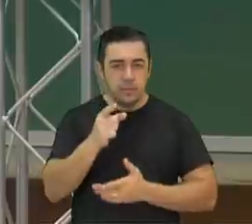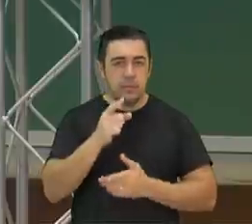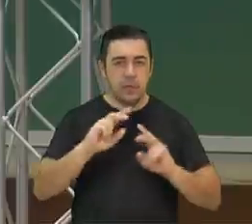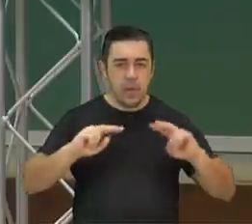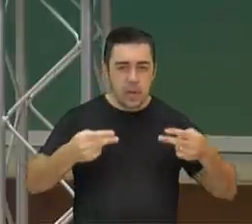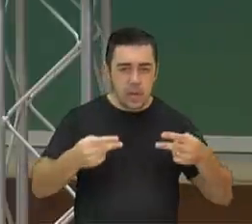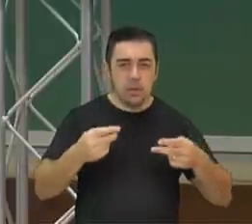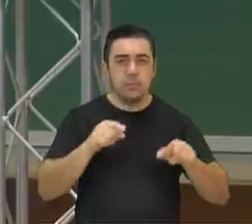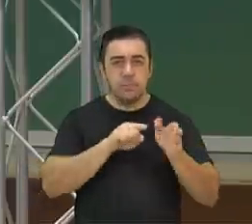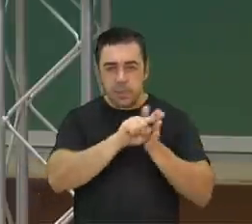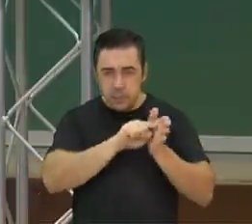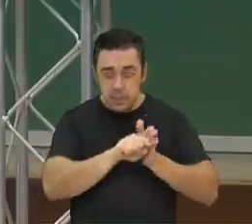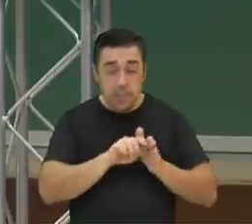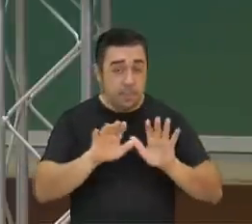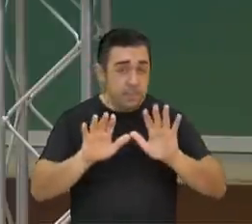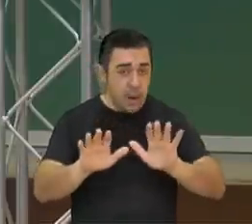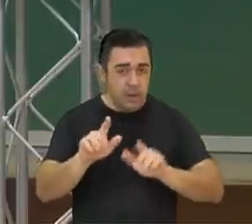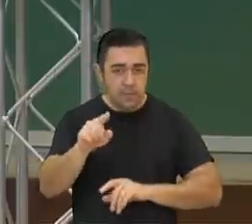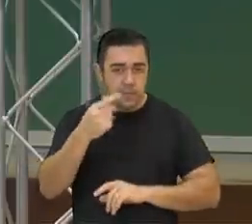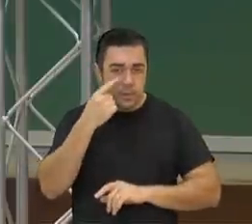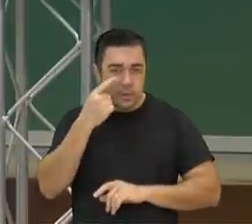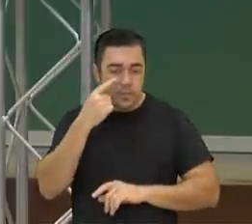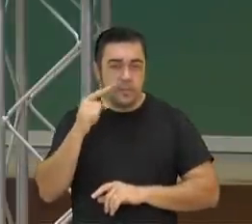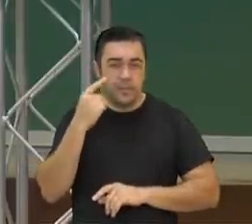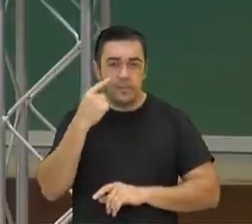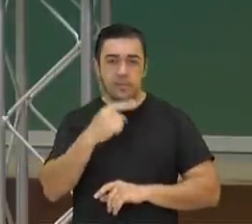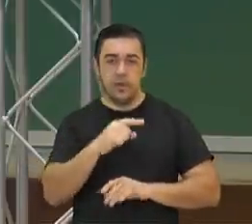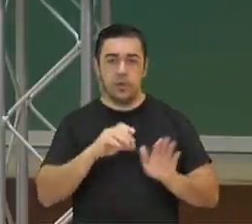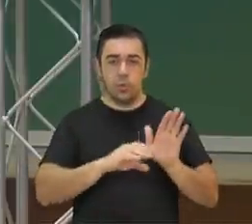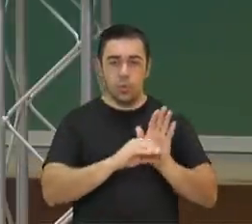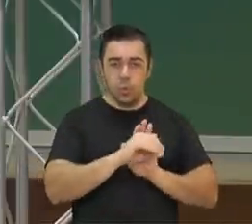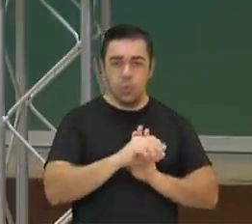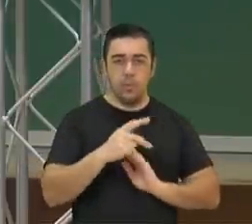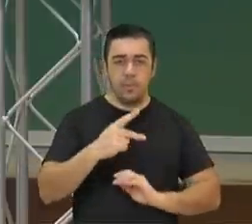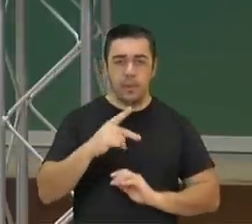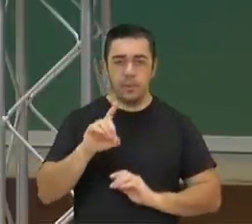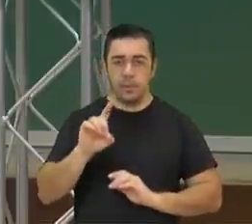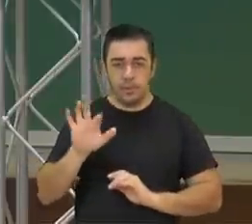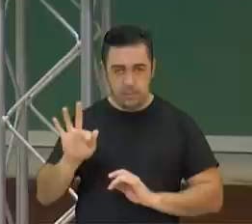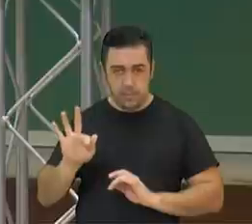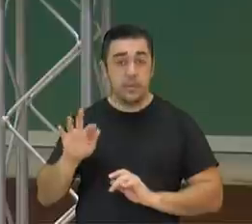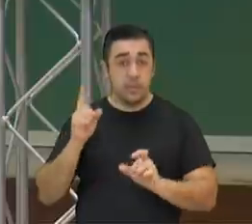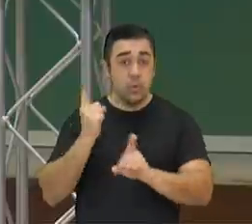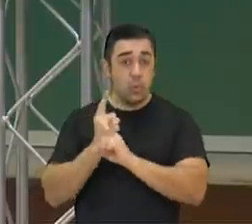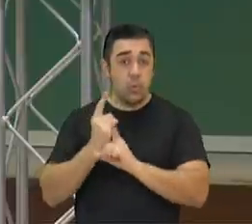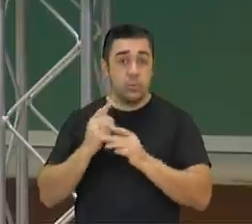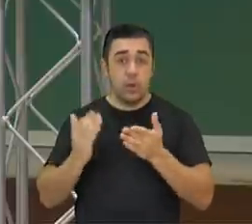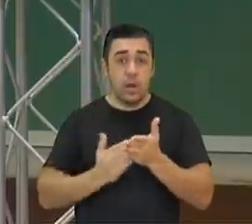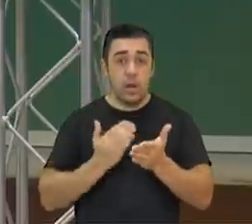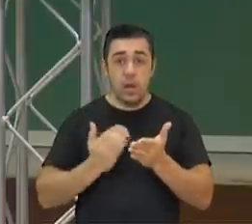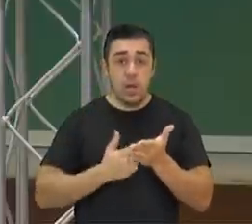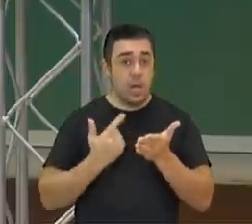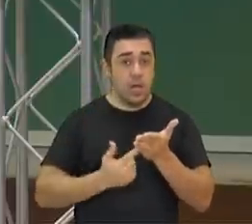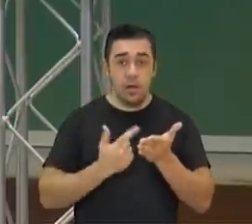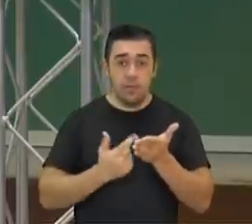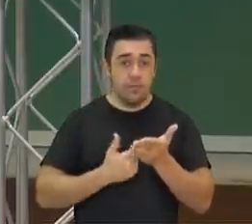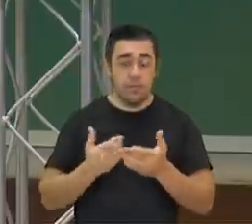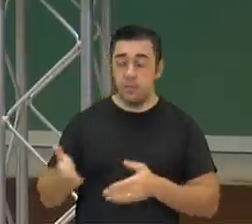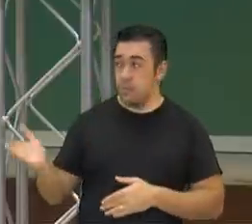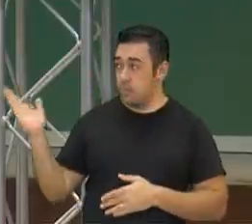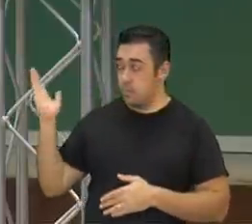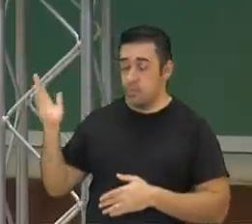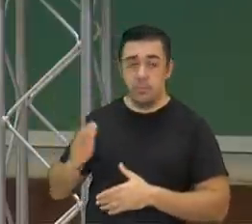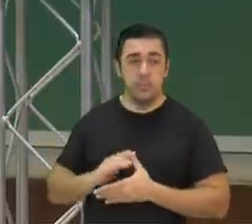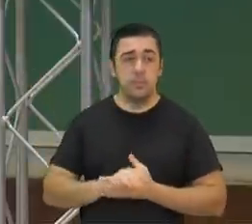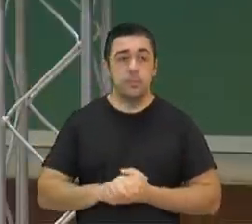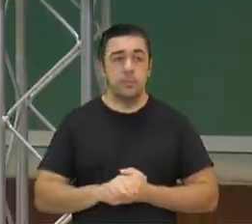pesquisarem. Mas também, se vocês digitarem no Google, colocar PDF, vocês conseguem ter, inclusive, a obra literária da escritora na